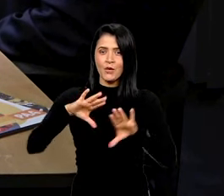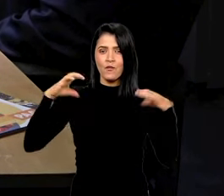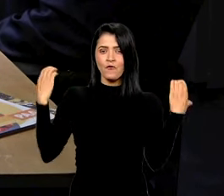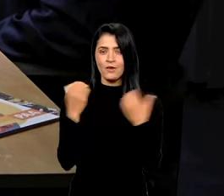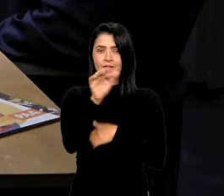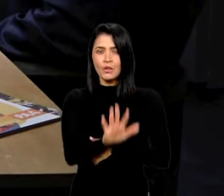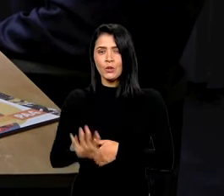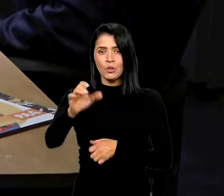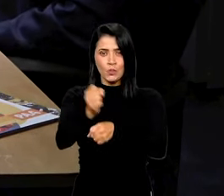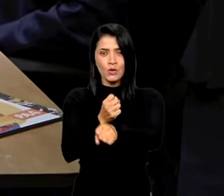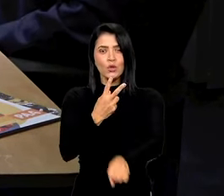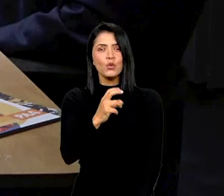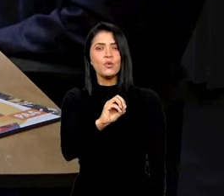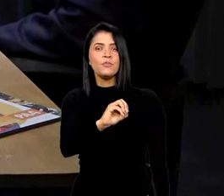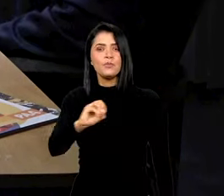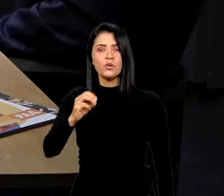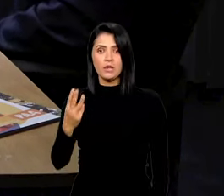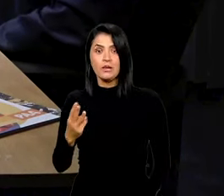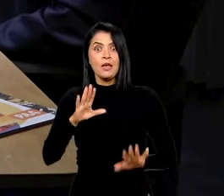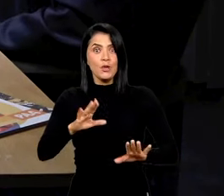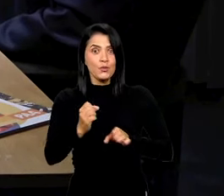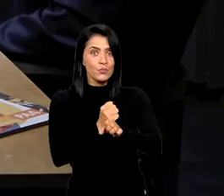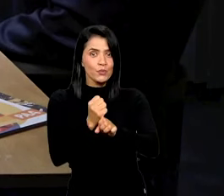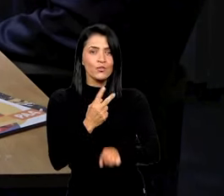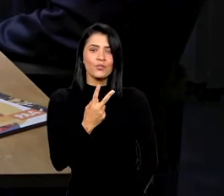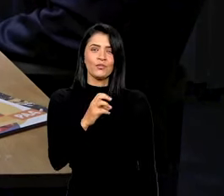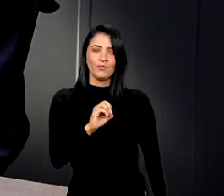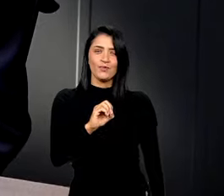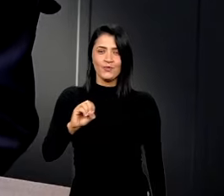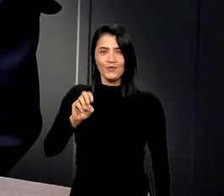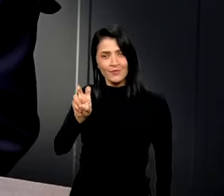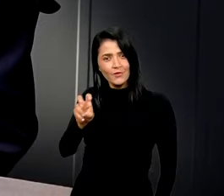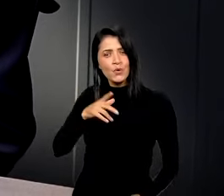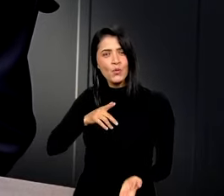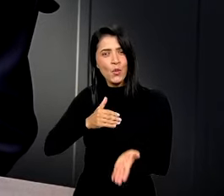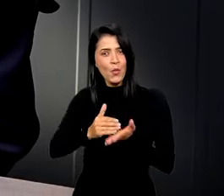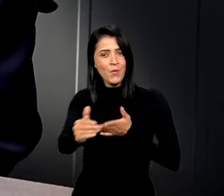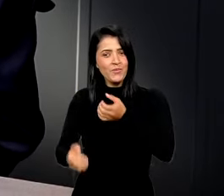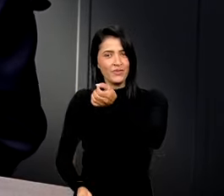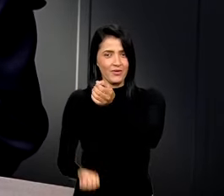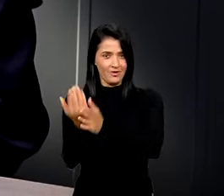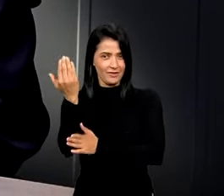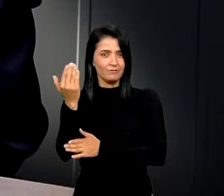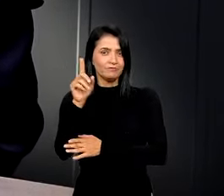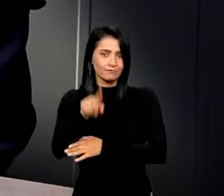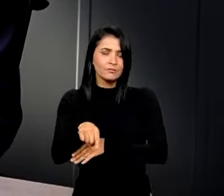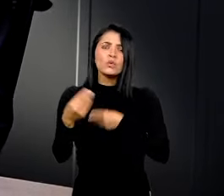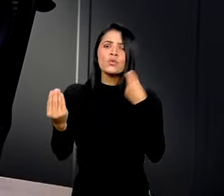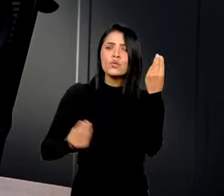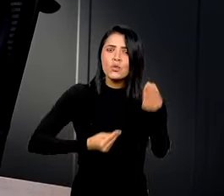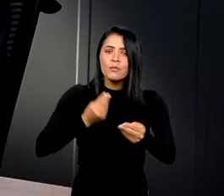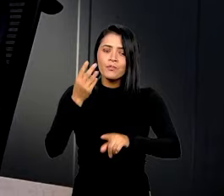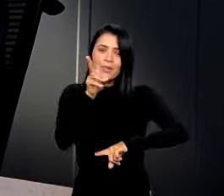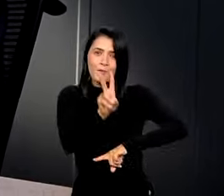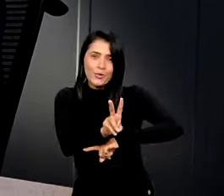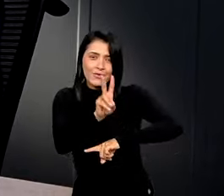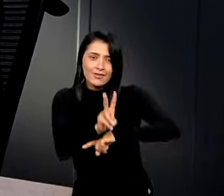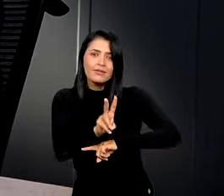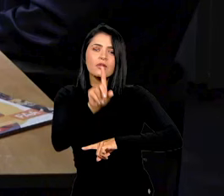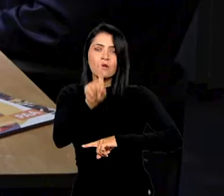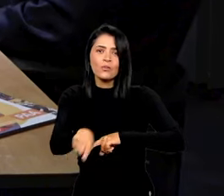em 2005 começou a sua implantação através da proteção básica e da